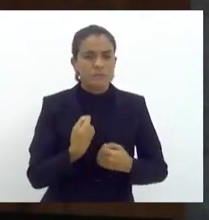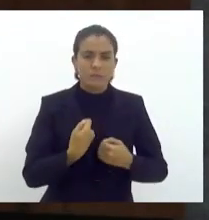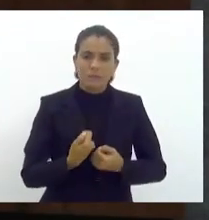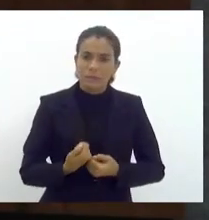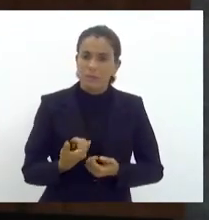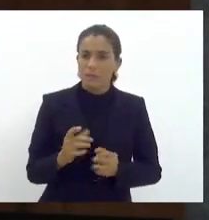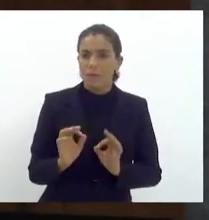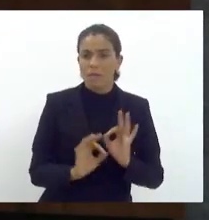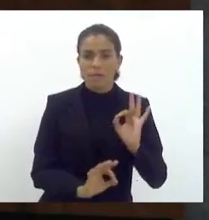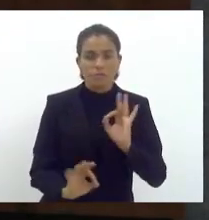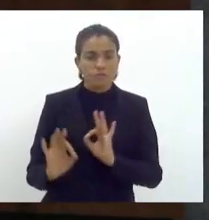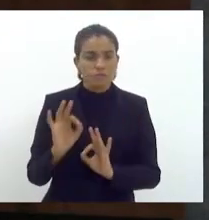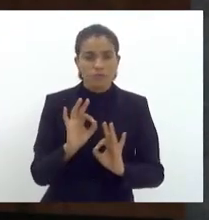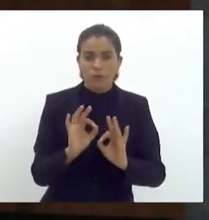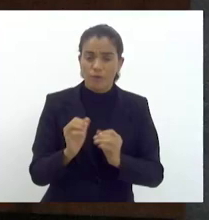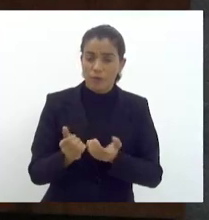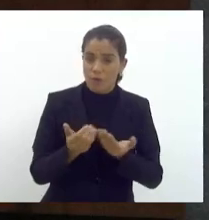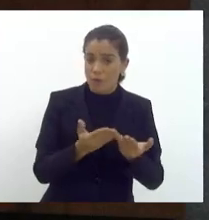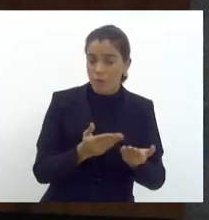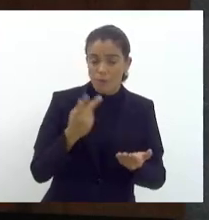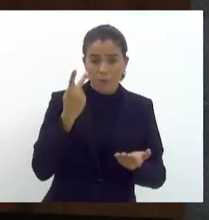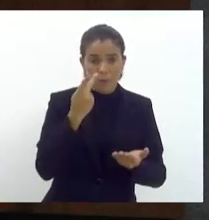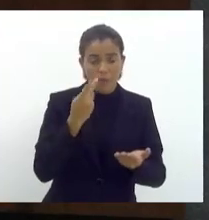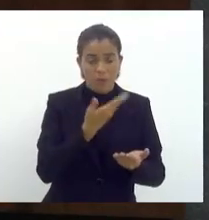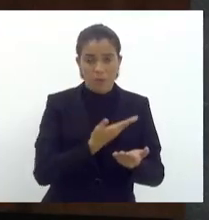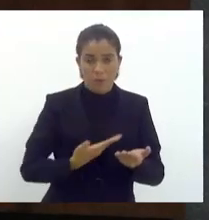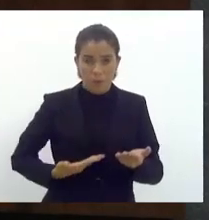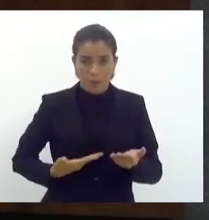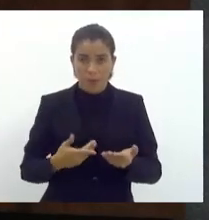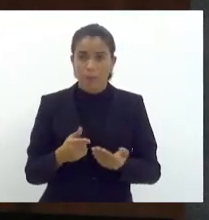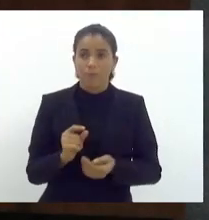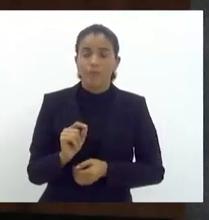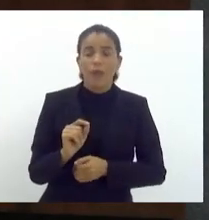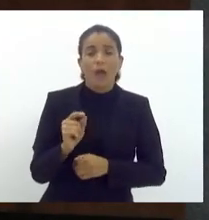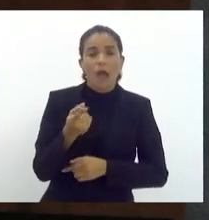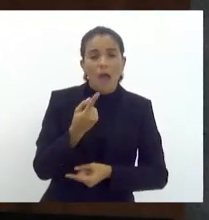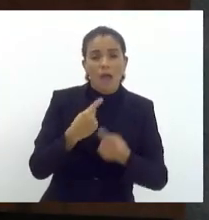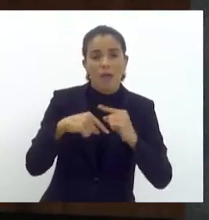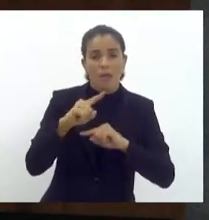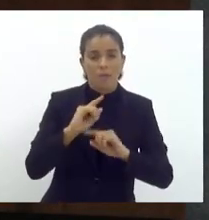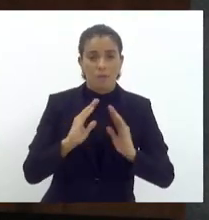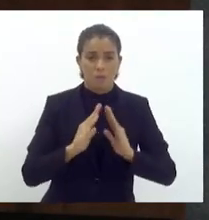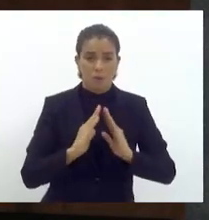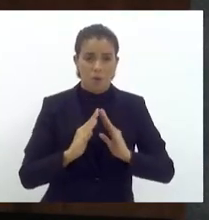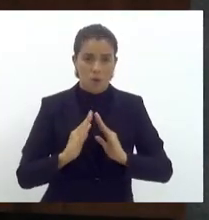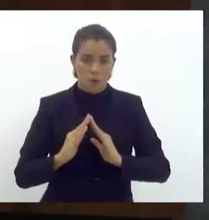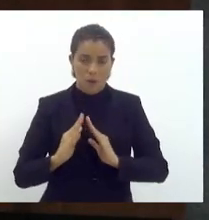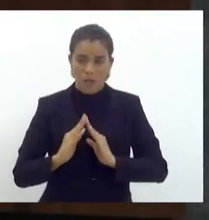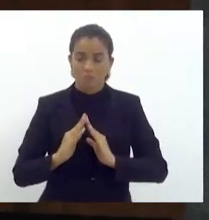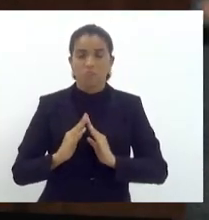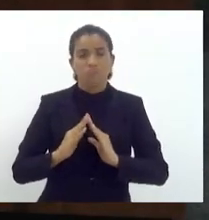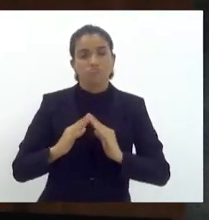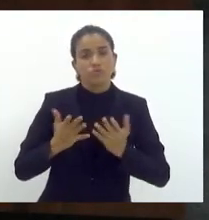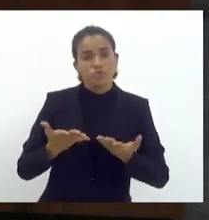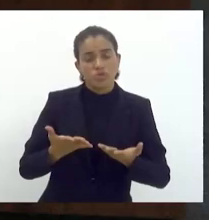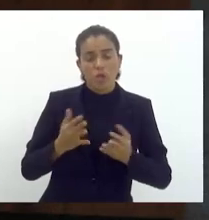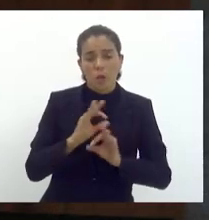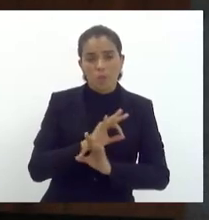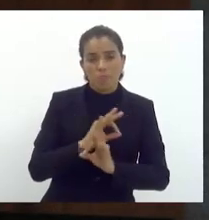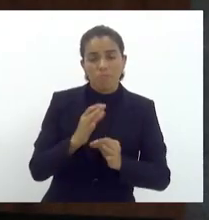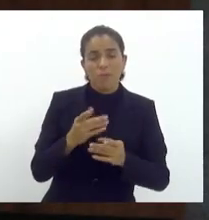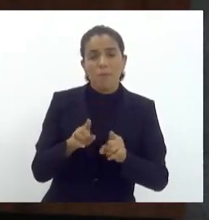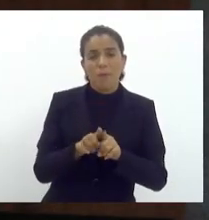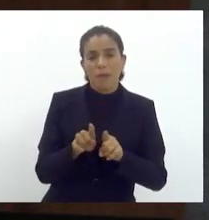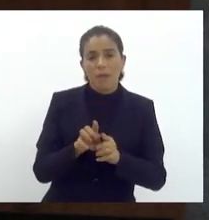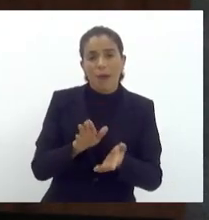sofisticação a essa política pública a recuperação de moradias insalubres a cobrança